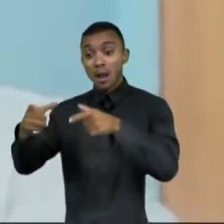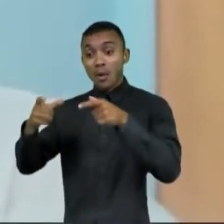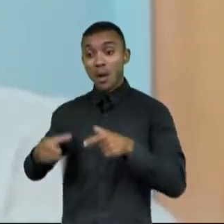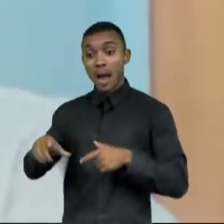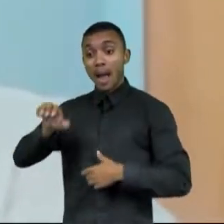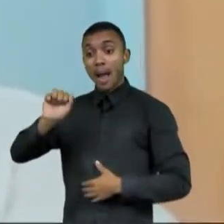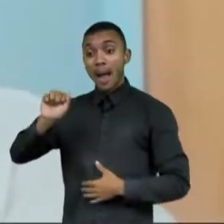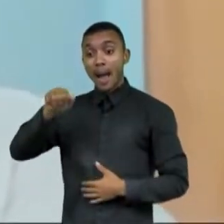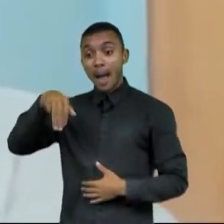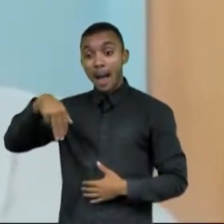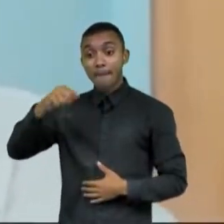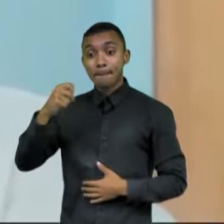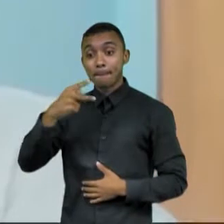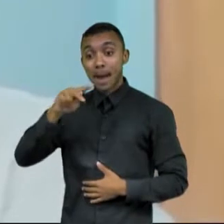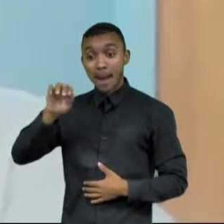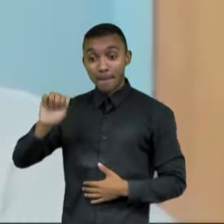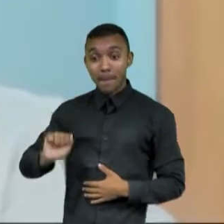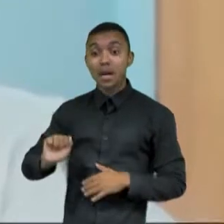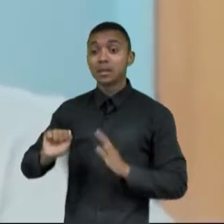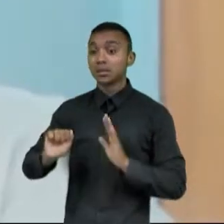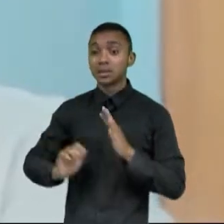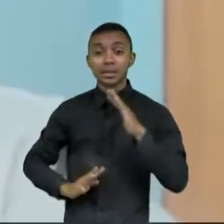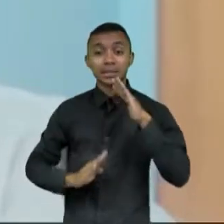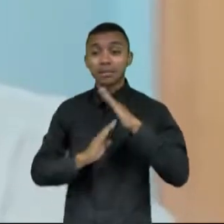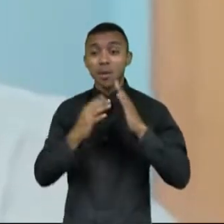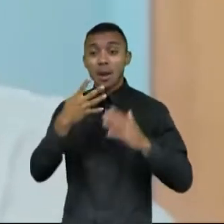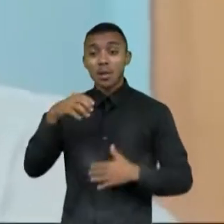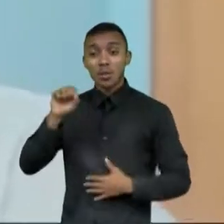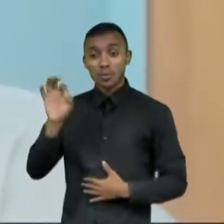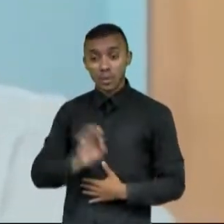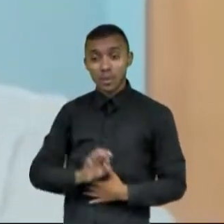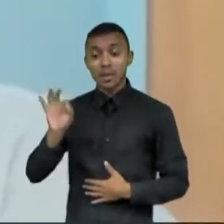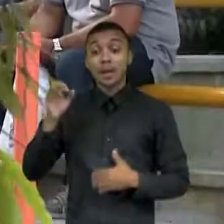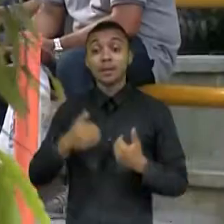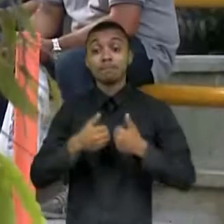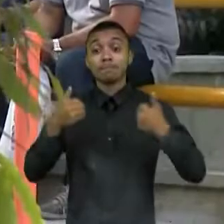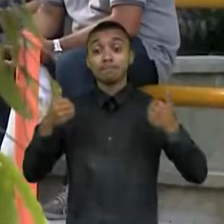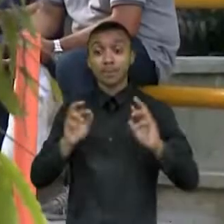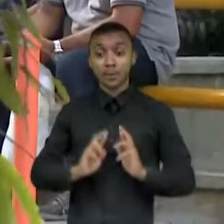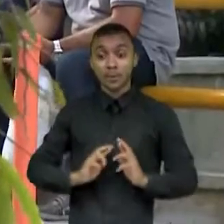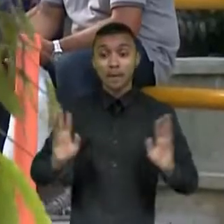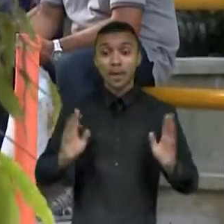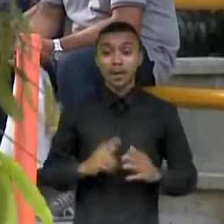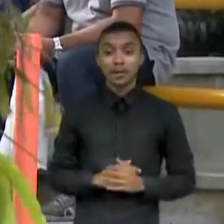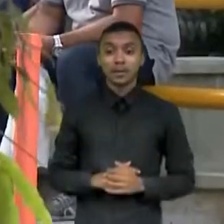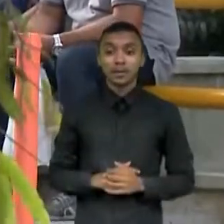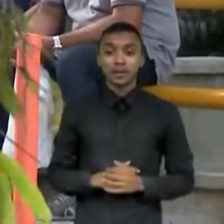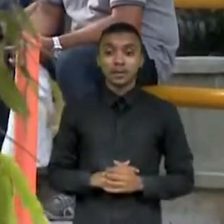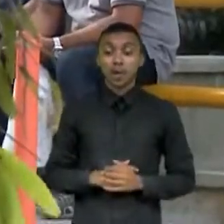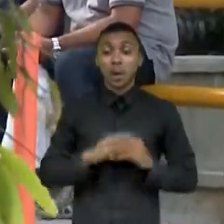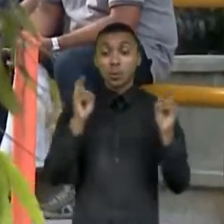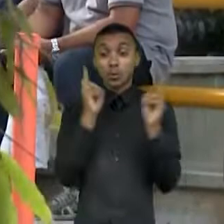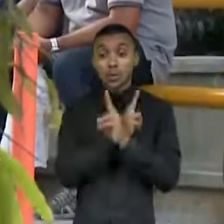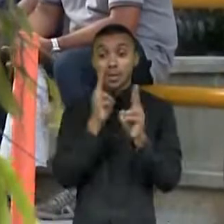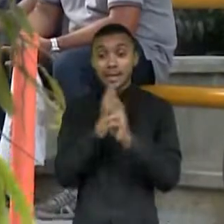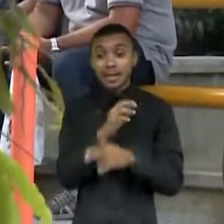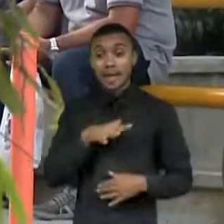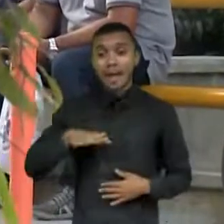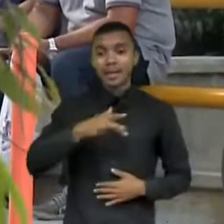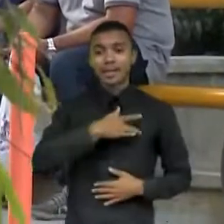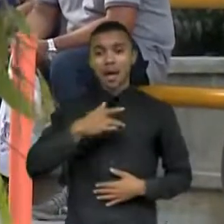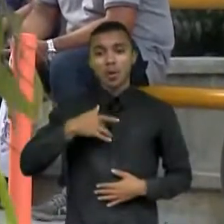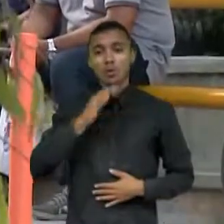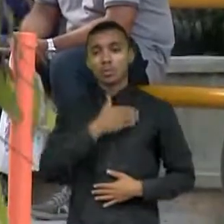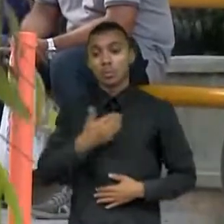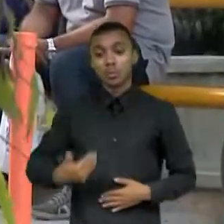apenas 48%. Então, são realidades completamente distintas. O fim da emergência em saúde pública é baseado